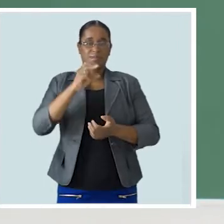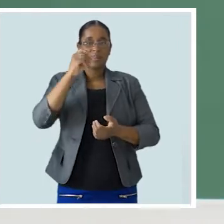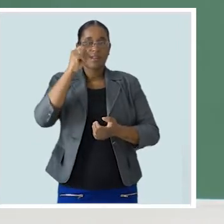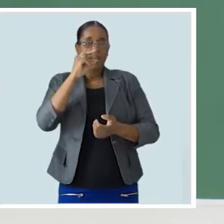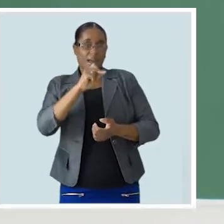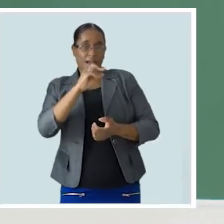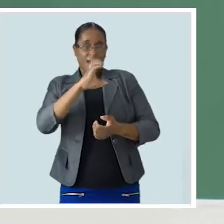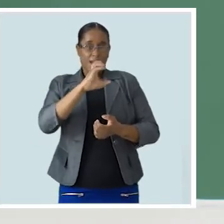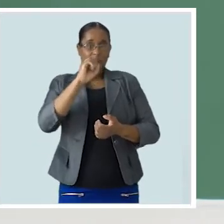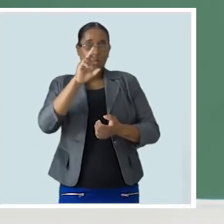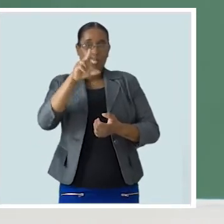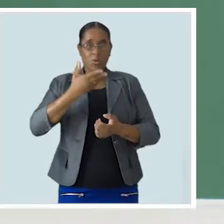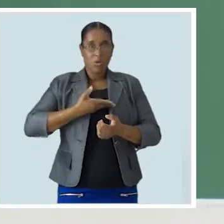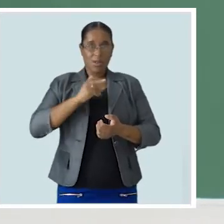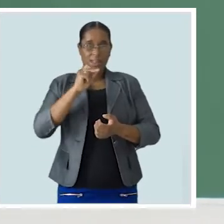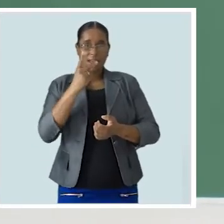Acordava.